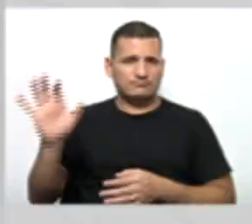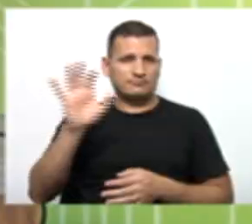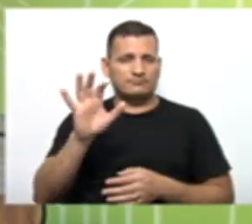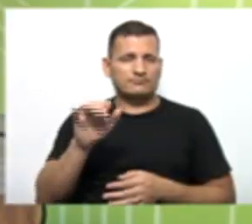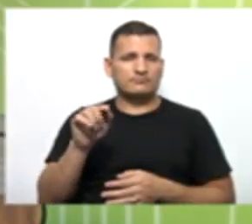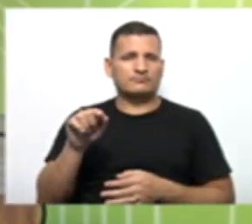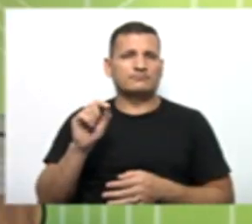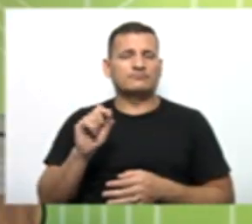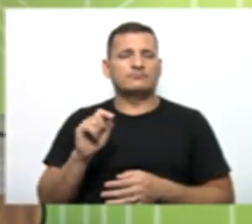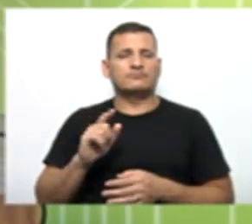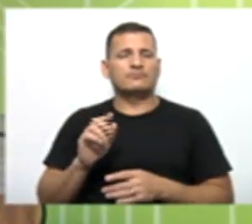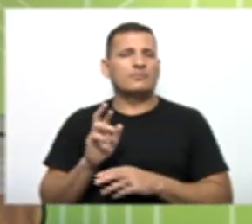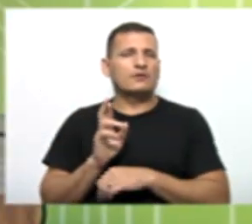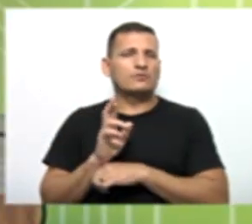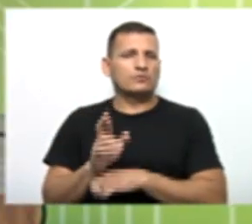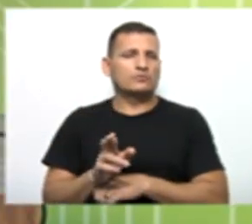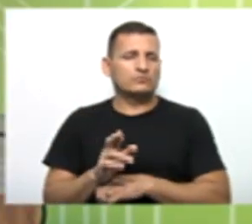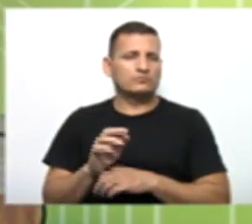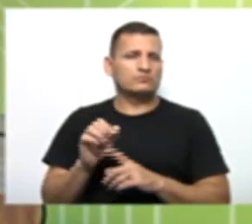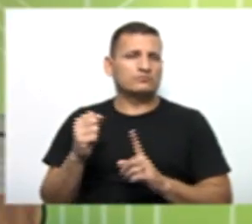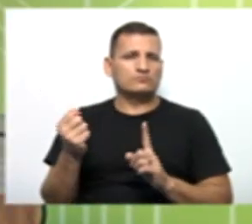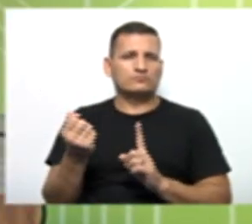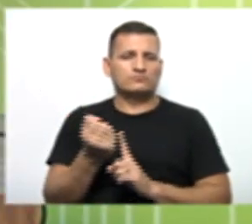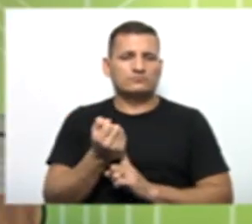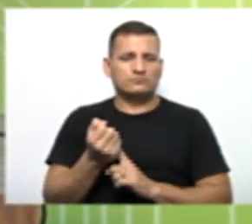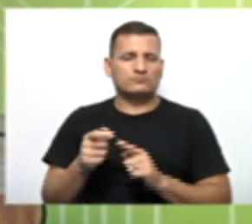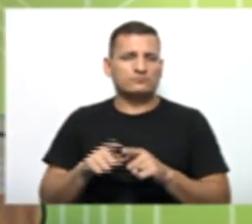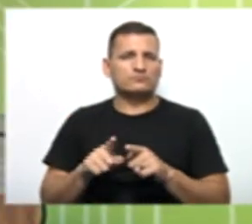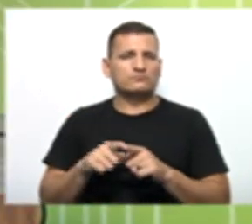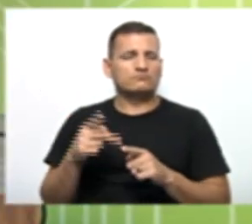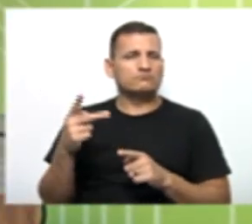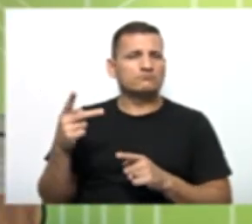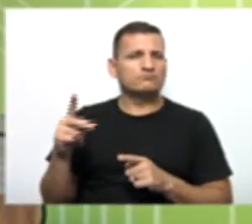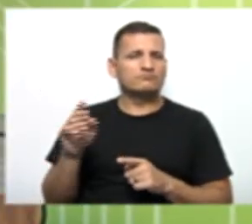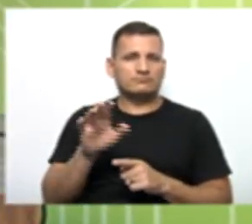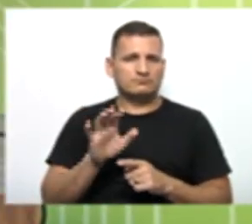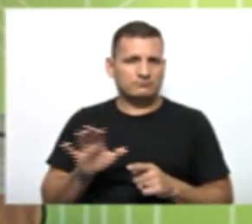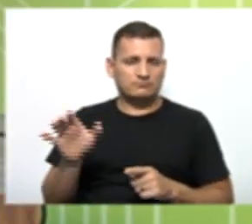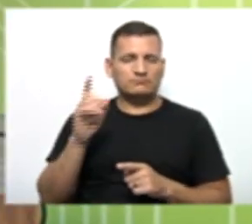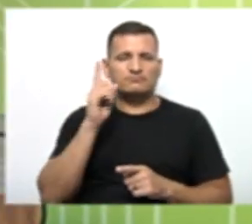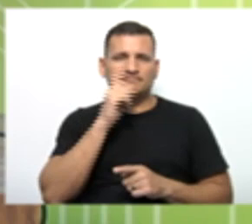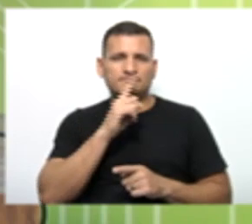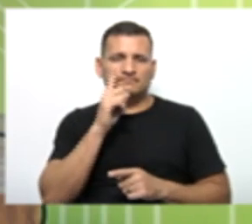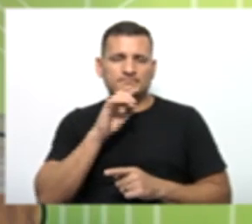oferecer recursos para a sociedade e também a vulnerabilidade que ela tem, ou seja,